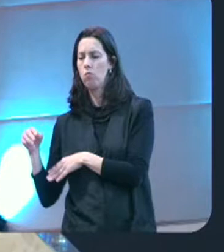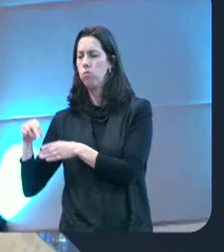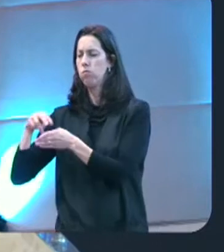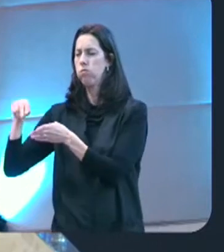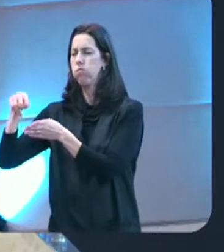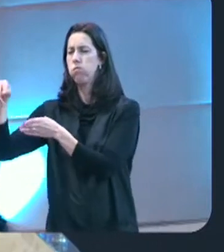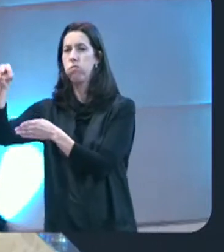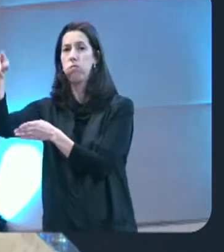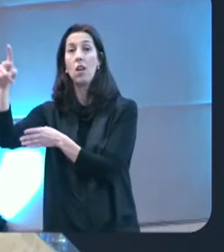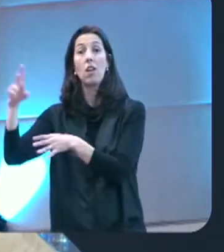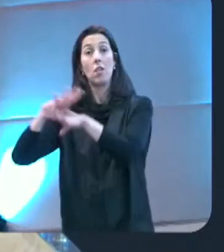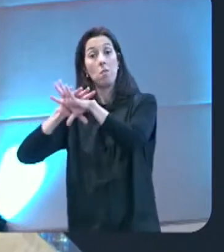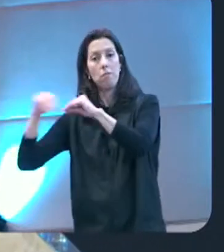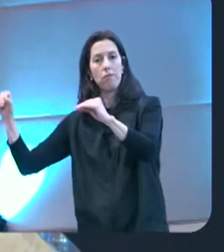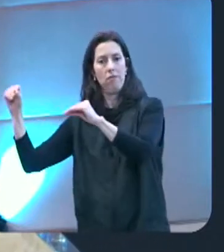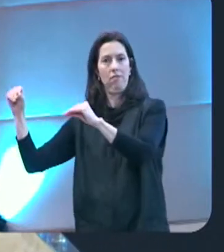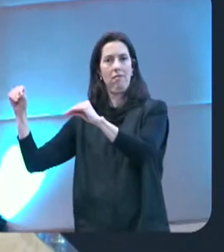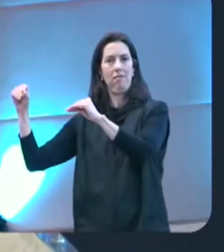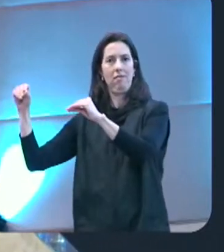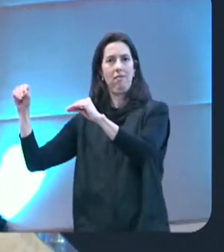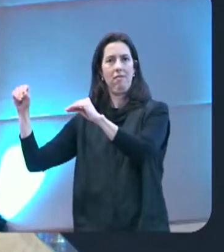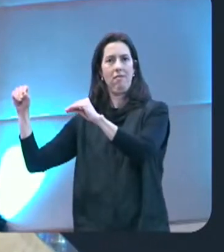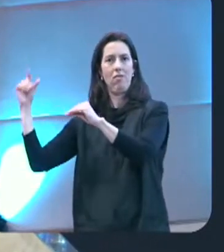Vamos continuar a ler o texto?